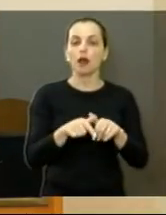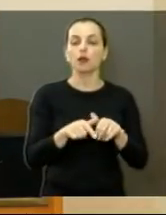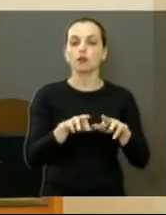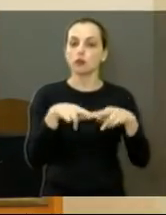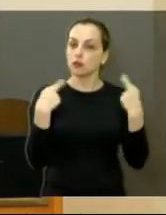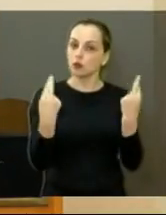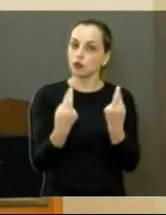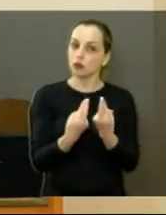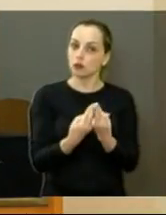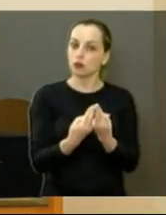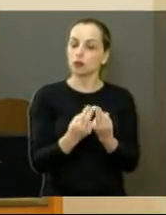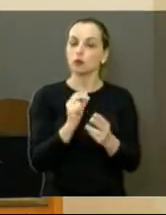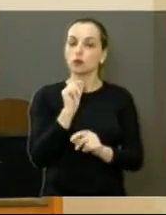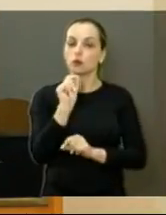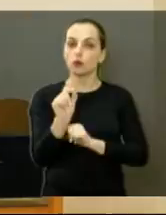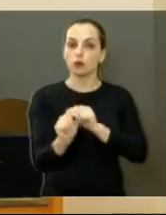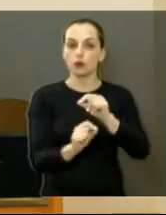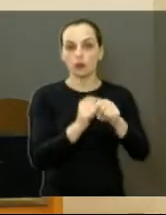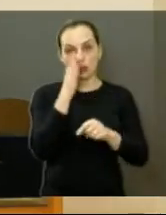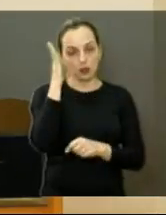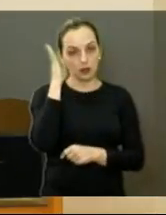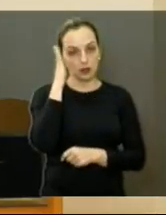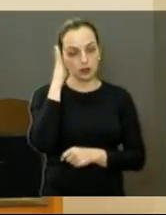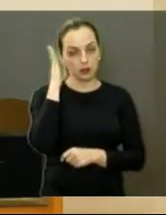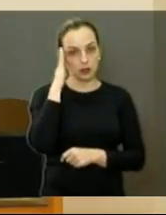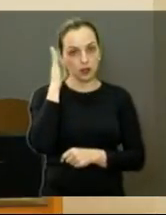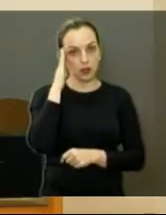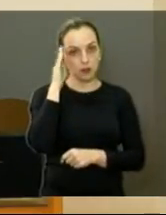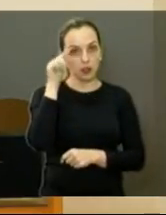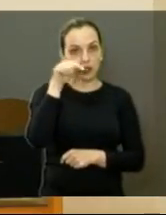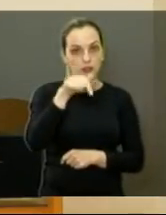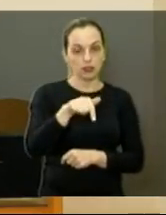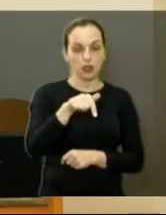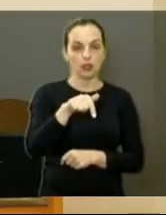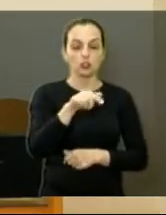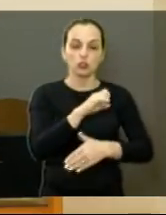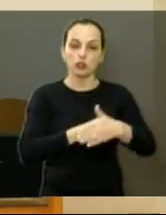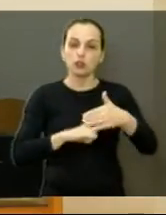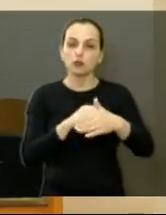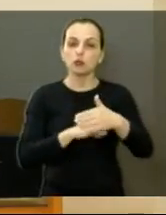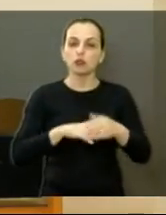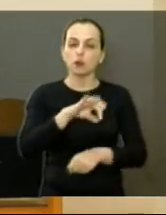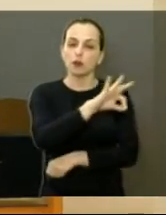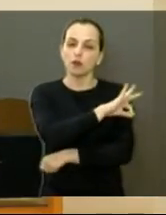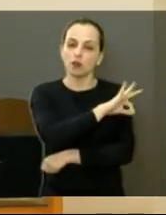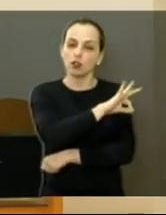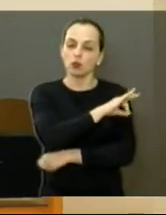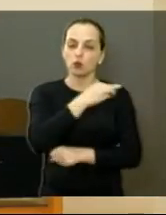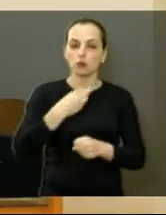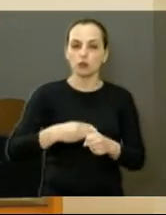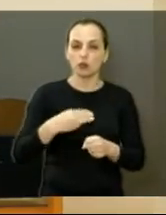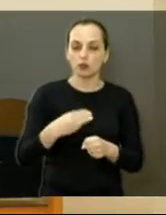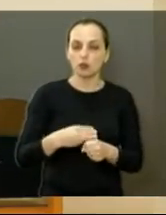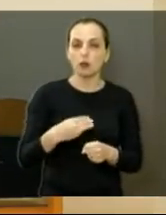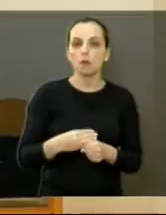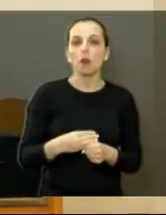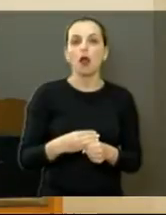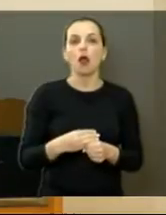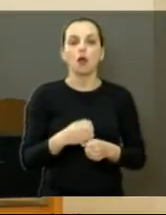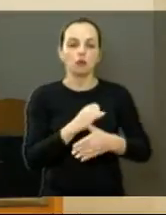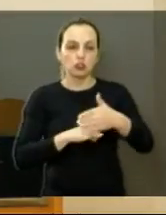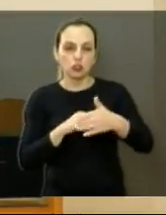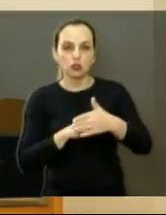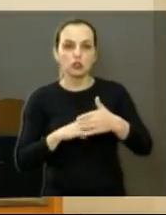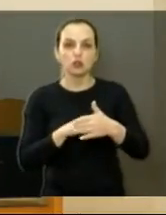as pessoas entenda, sete entidades entre Prefeitura Municipal, autarquias, fundações